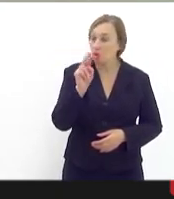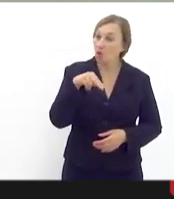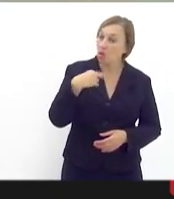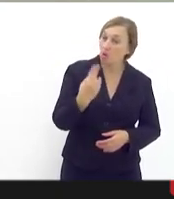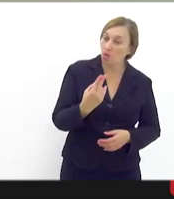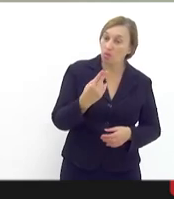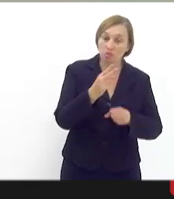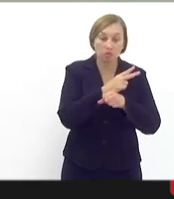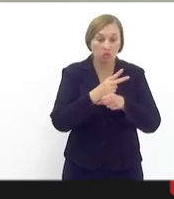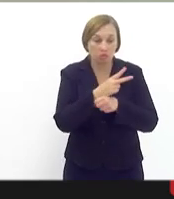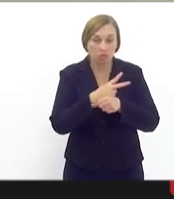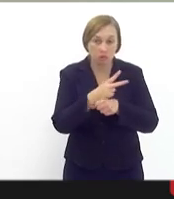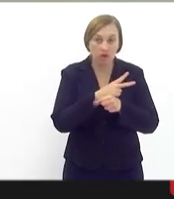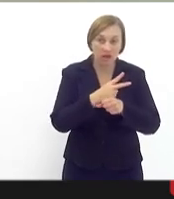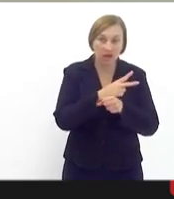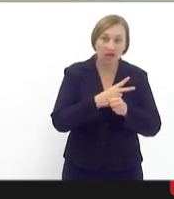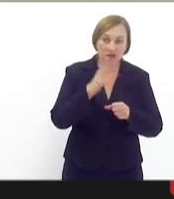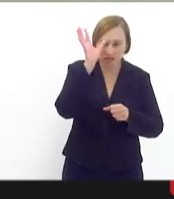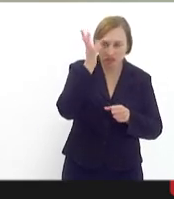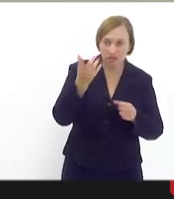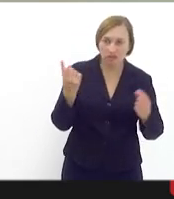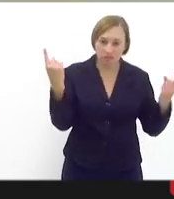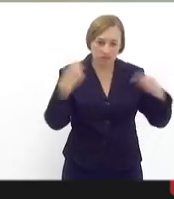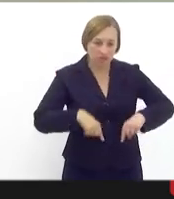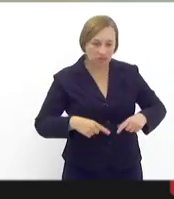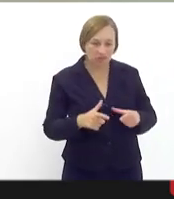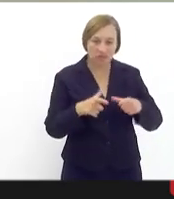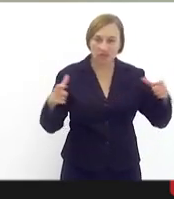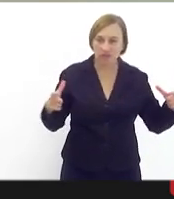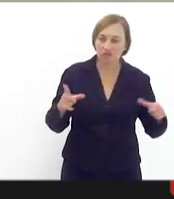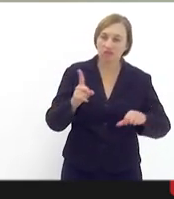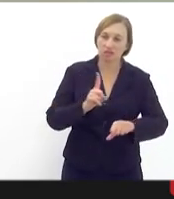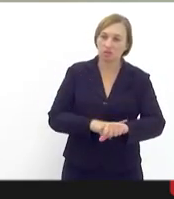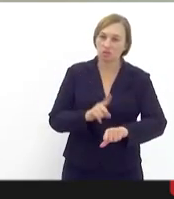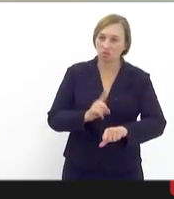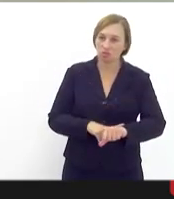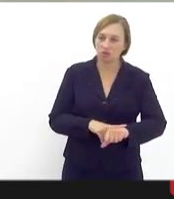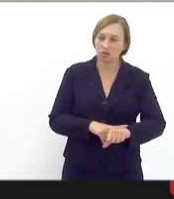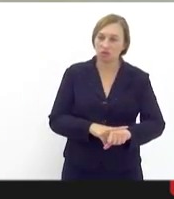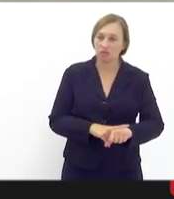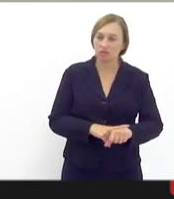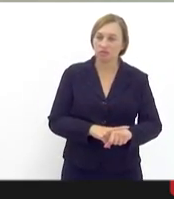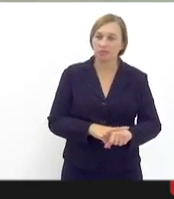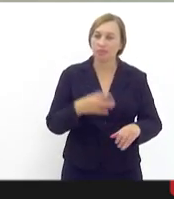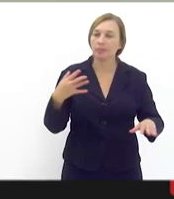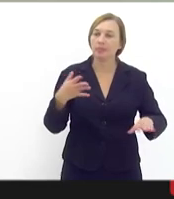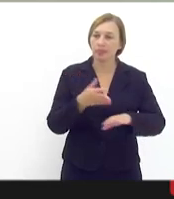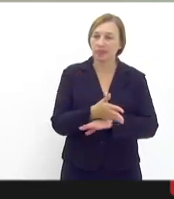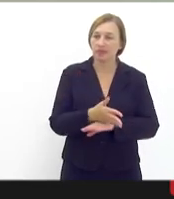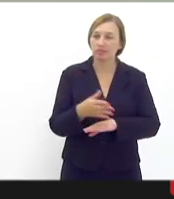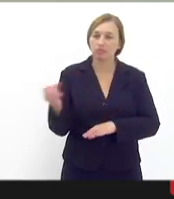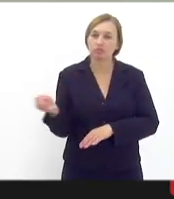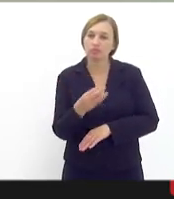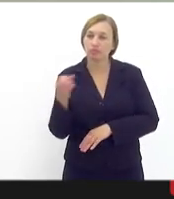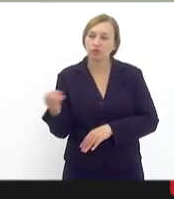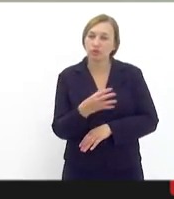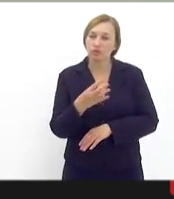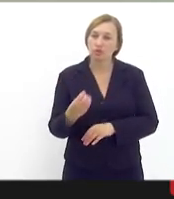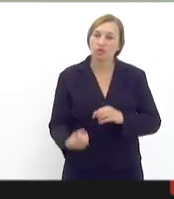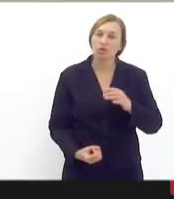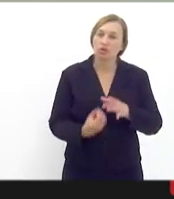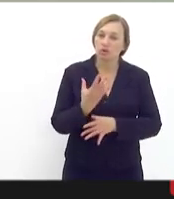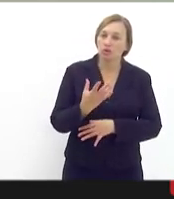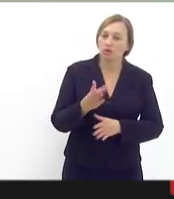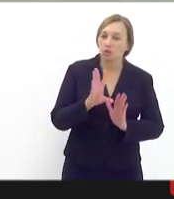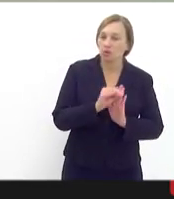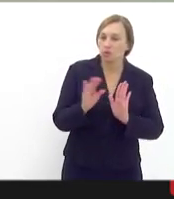buscar soluções para o grande desafio que se discutinava ali naquele momento, com a chegada de novos produtores de